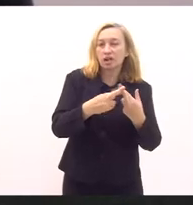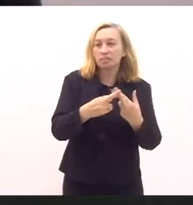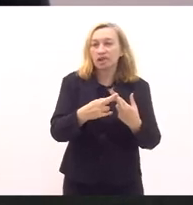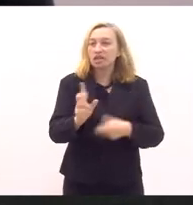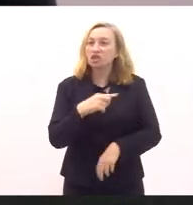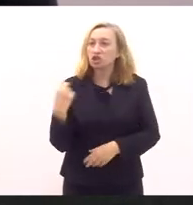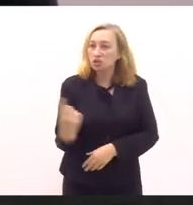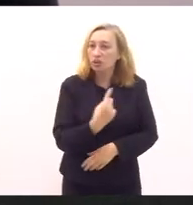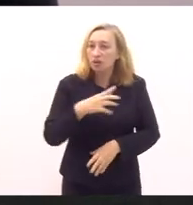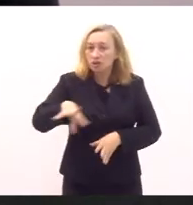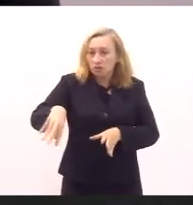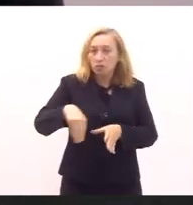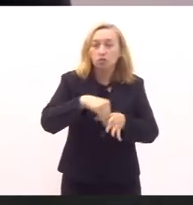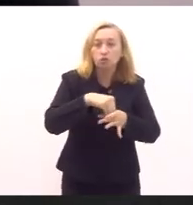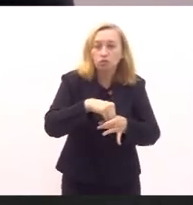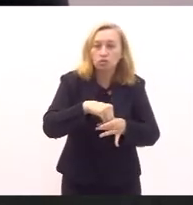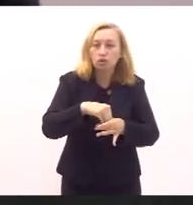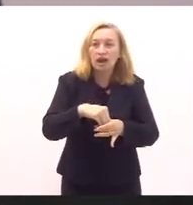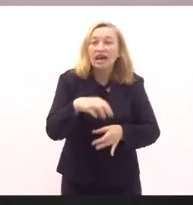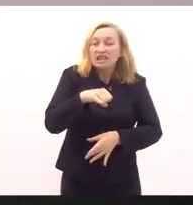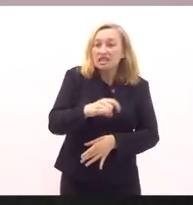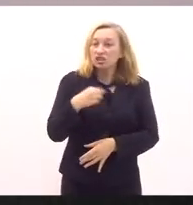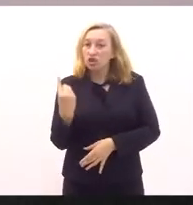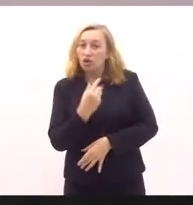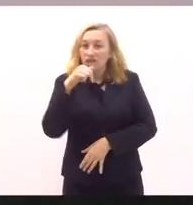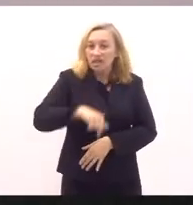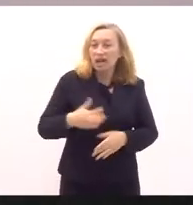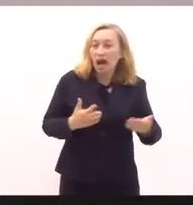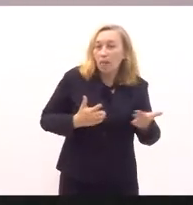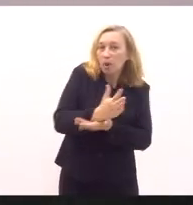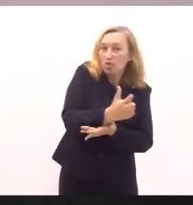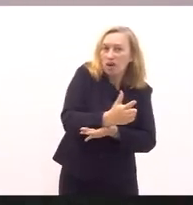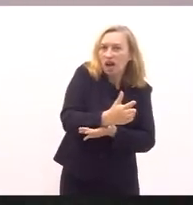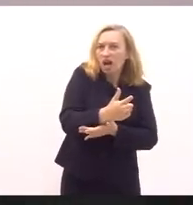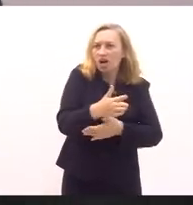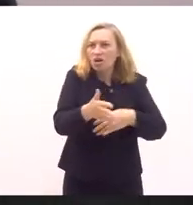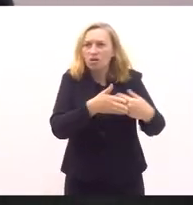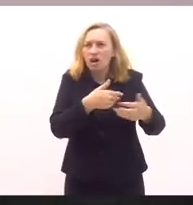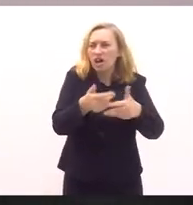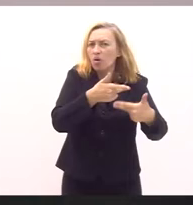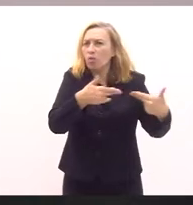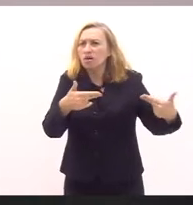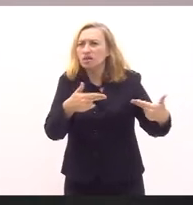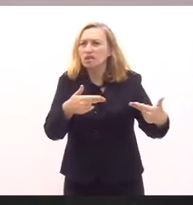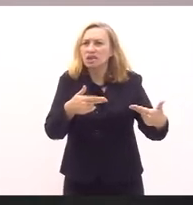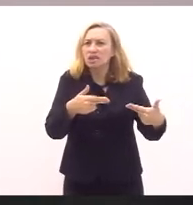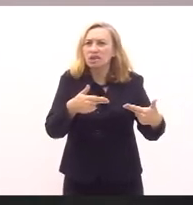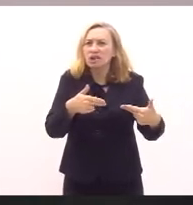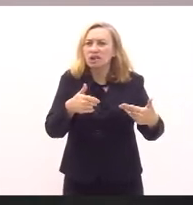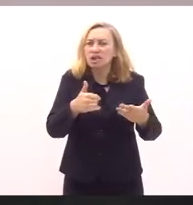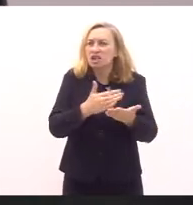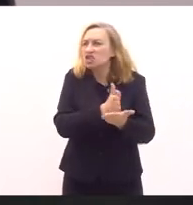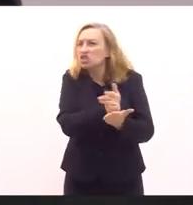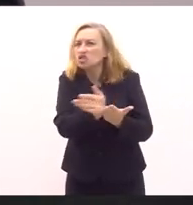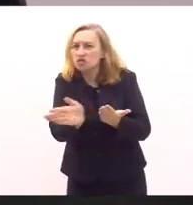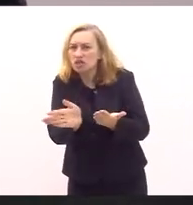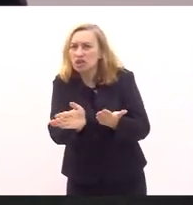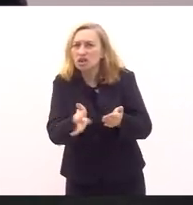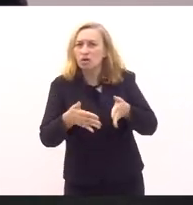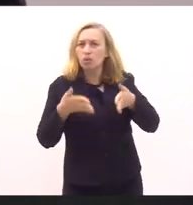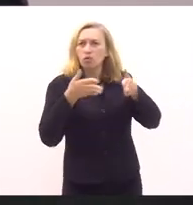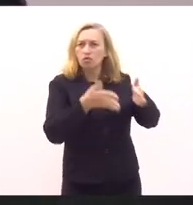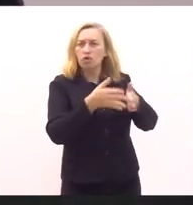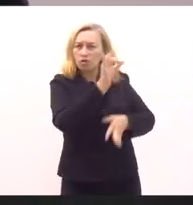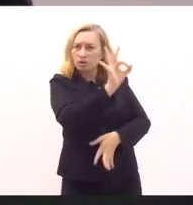nós somos envolvidos. Se nós aqui aprovarmos alguma coisa que foge ao parâmetro que é